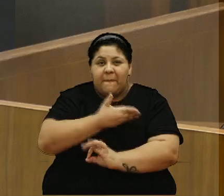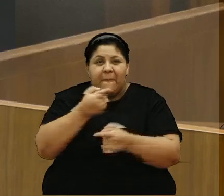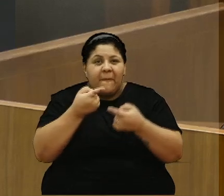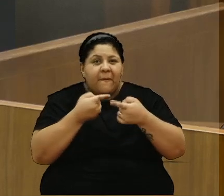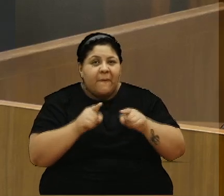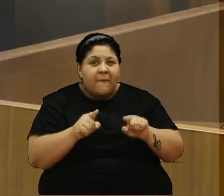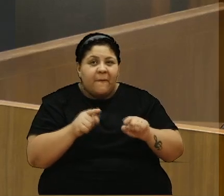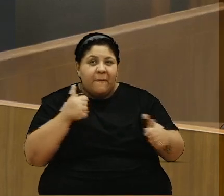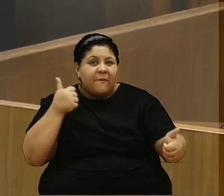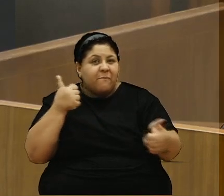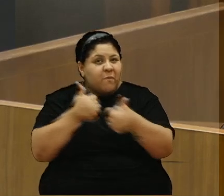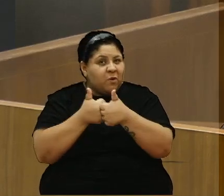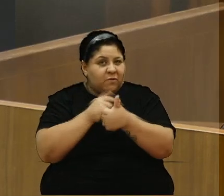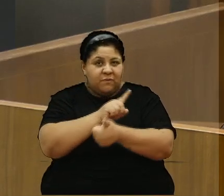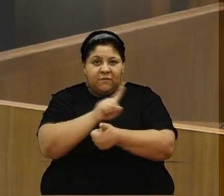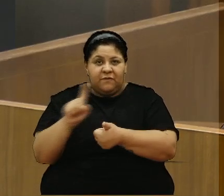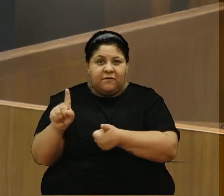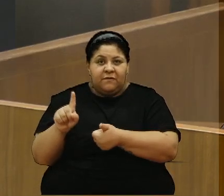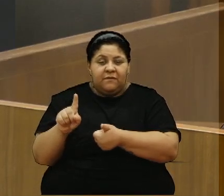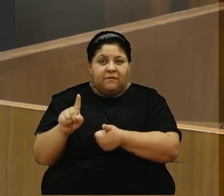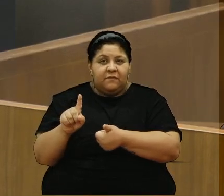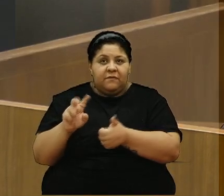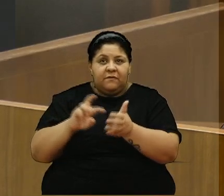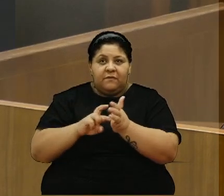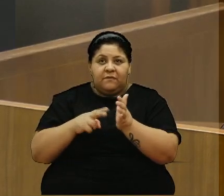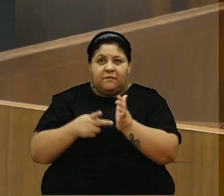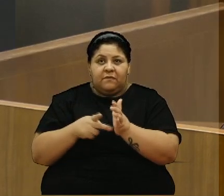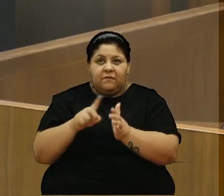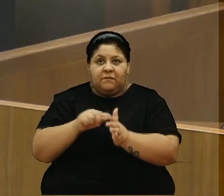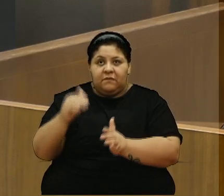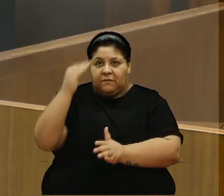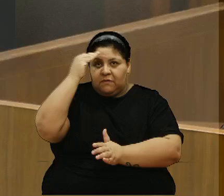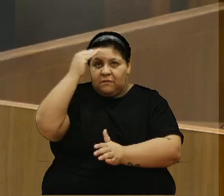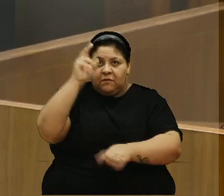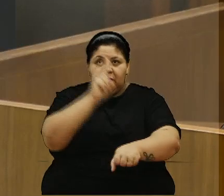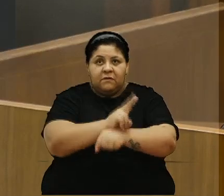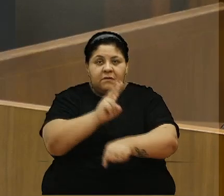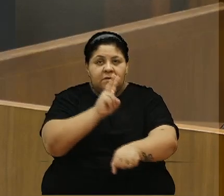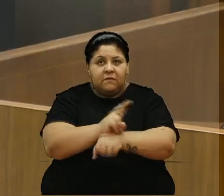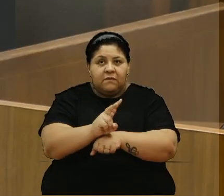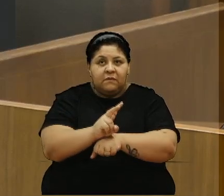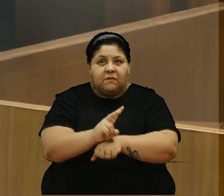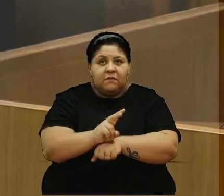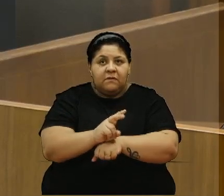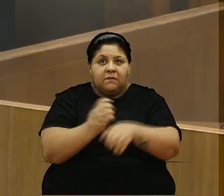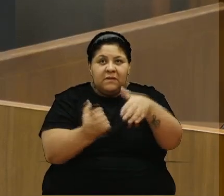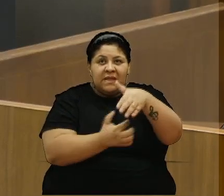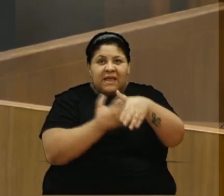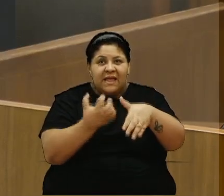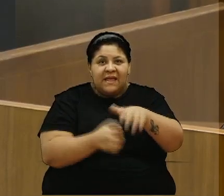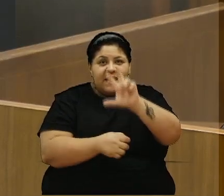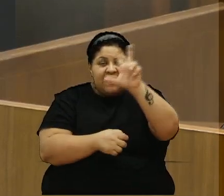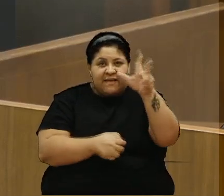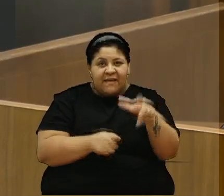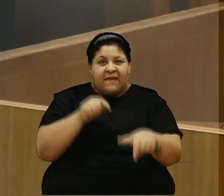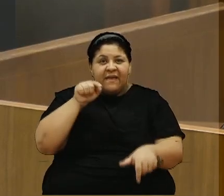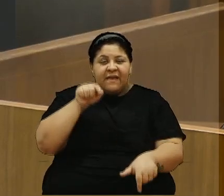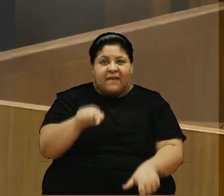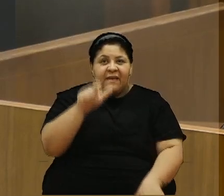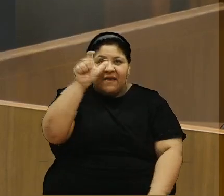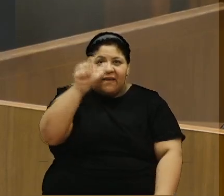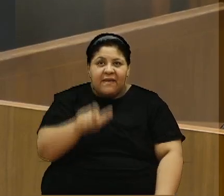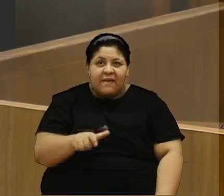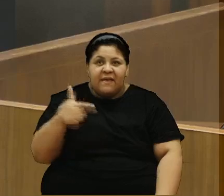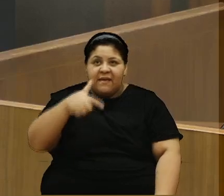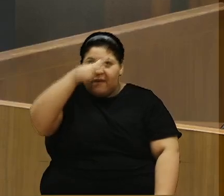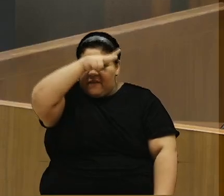não próximos demais. Isso não quer dizer que não sou grata pela vaga na Orquídea. Esse pessoa da subprefeitura conseguiu uma vaga para